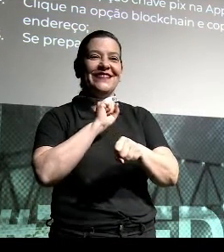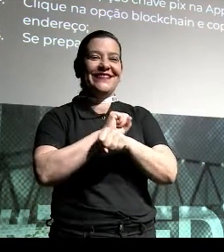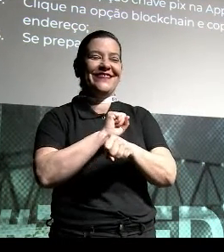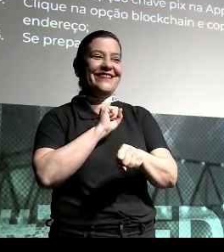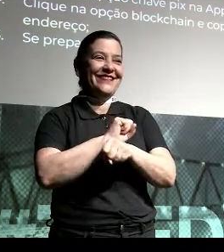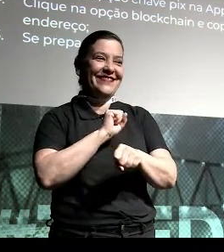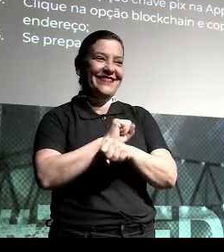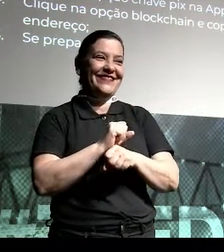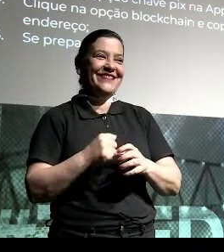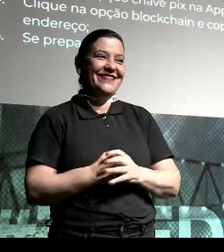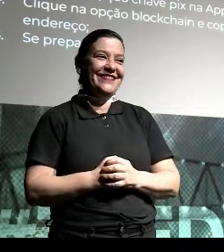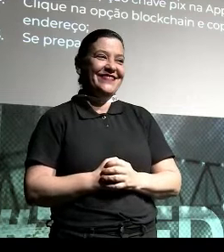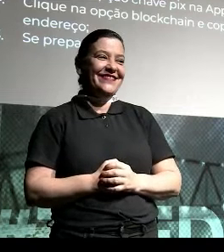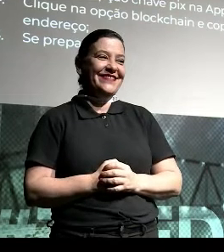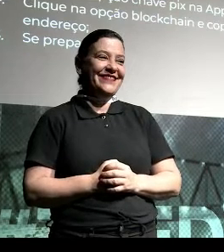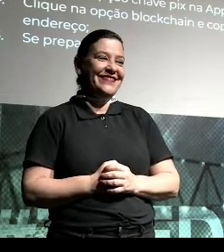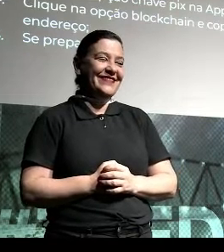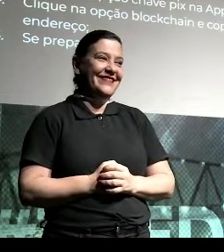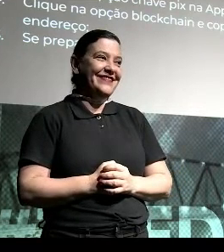gente prossegue.